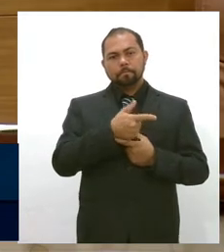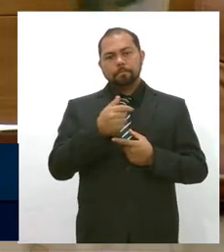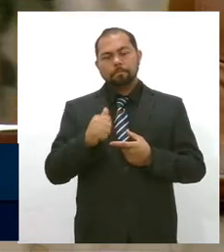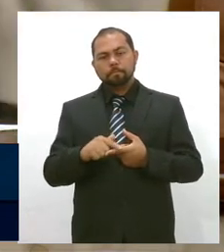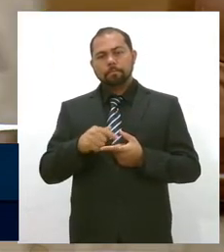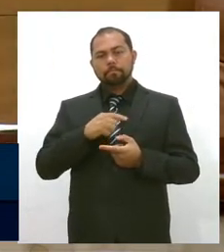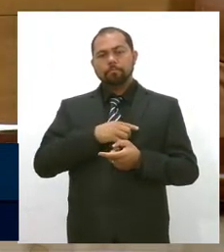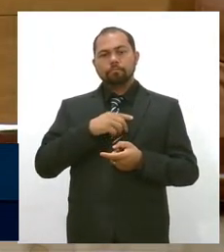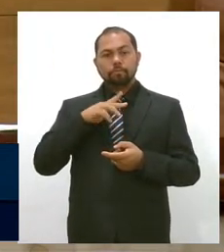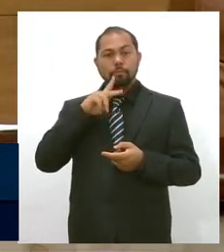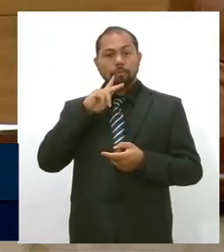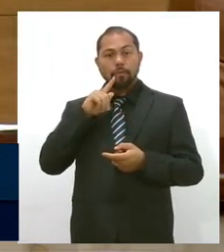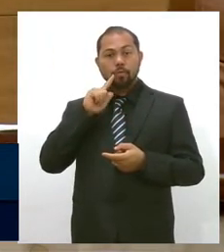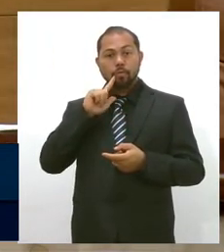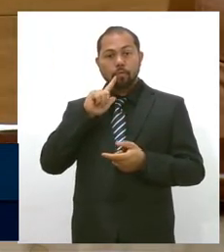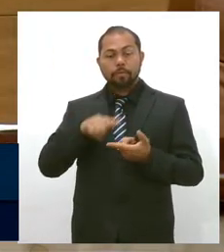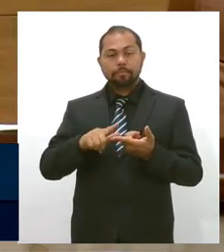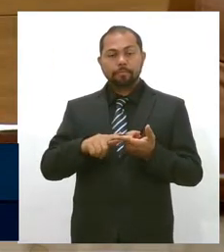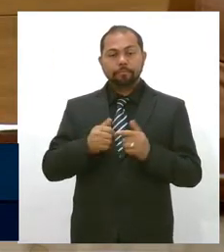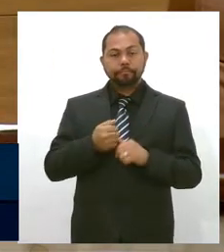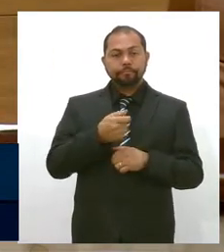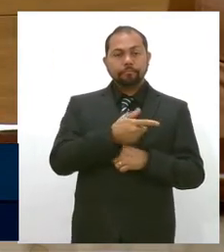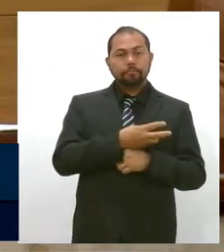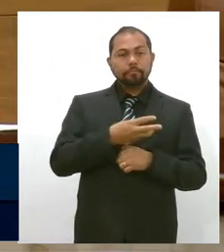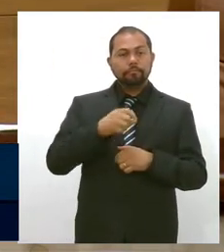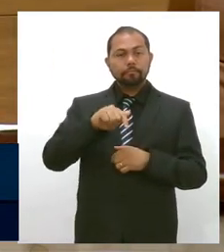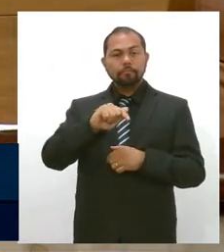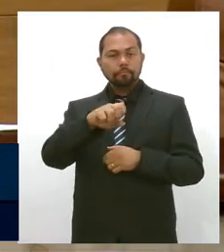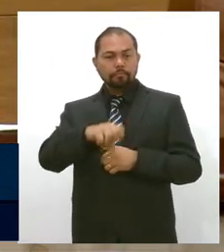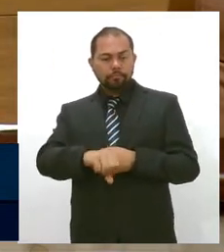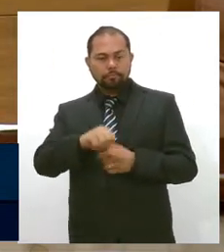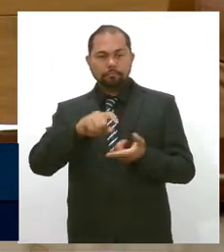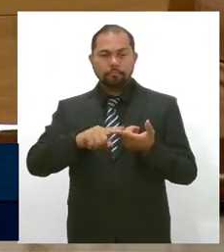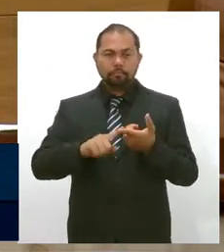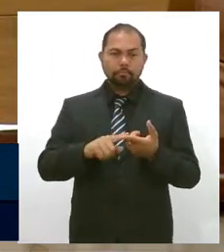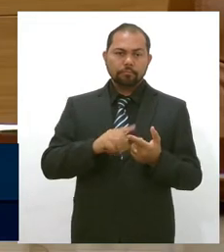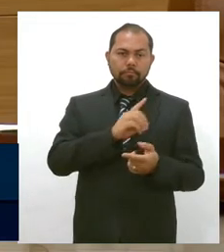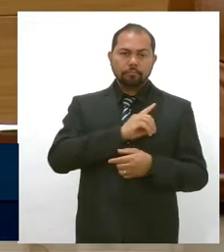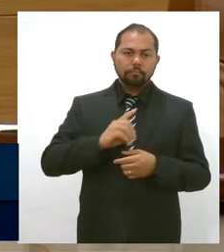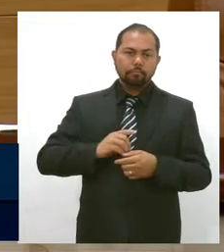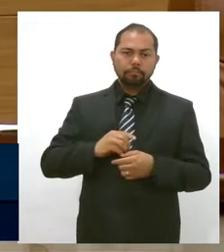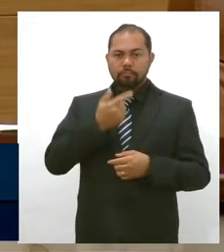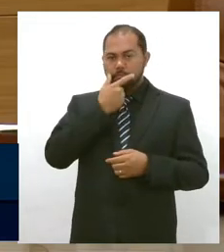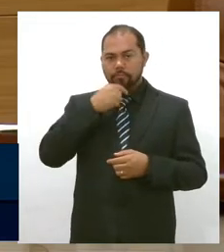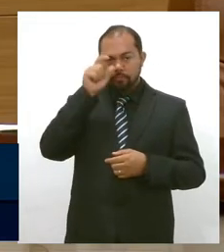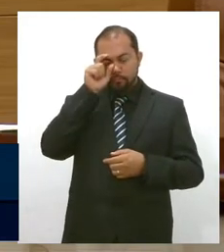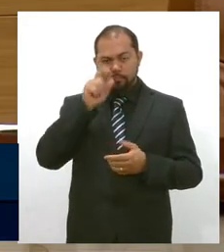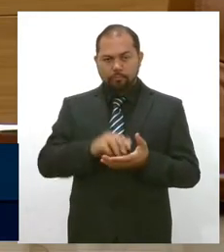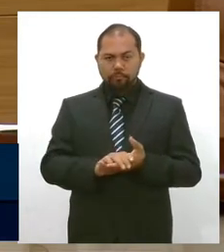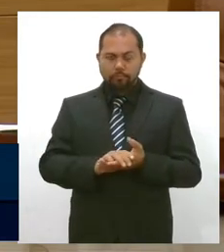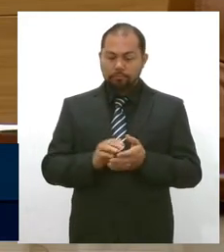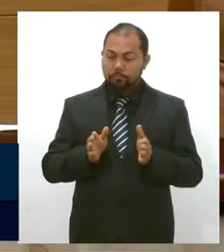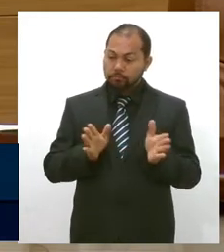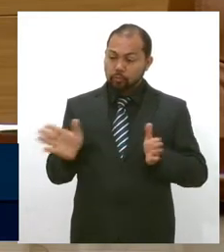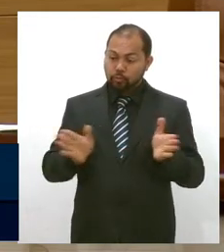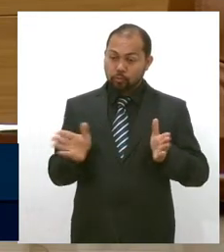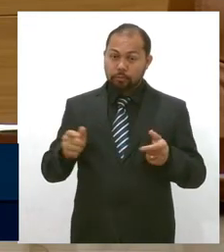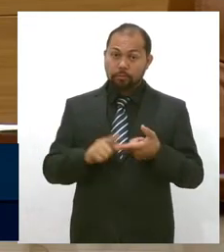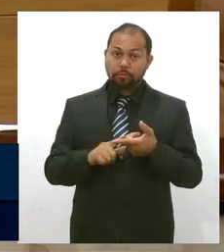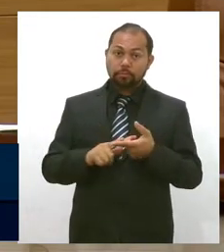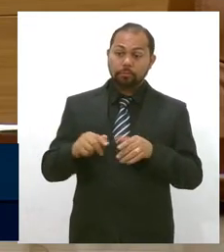número 379/2022, de autoria do deputado Geórgio Passos. No grande expediente, o deputado Irã Barbosa ocupou a tribuna